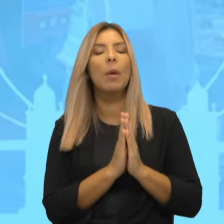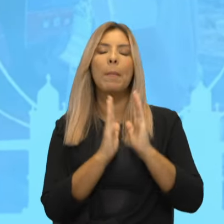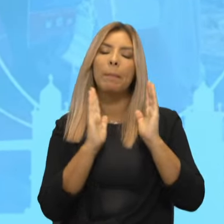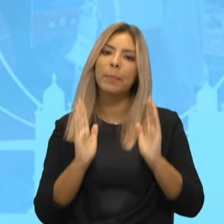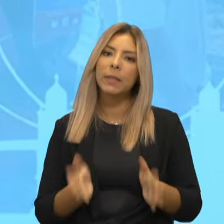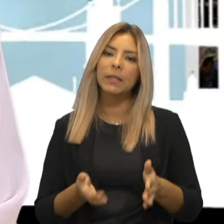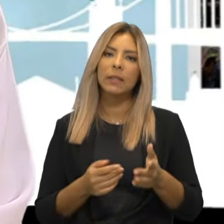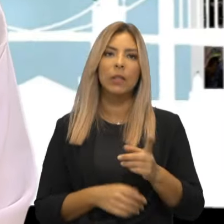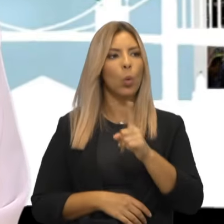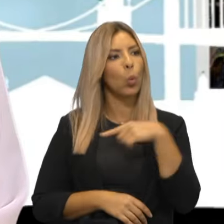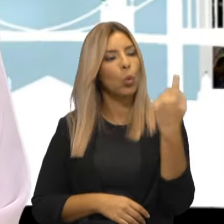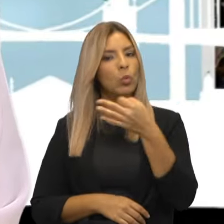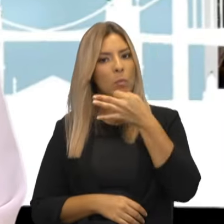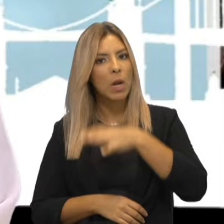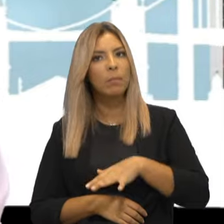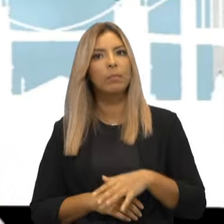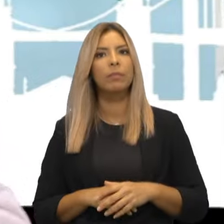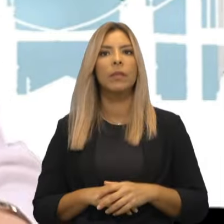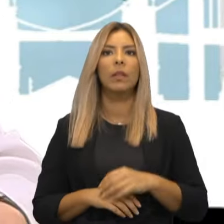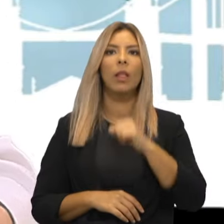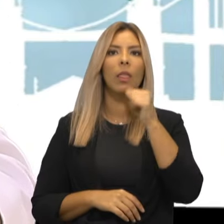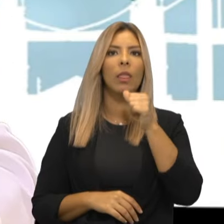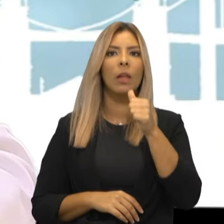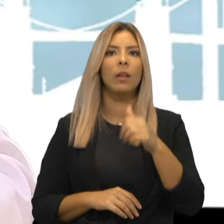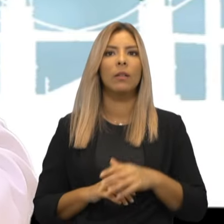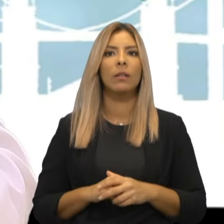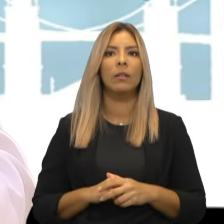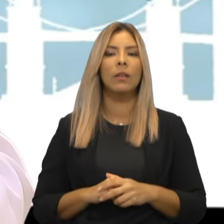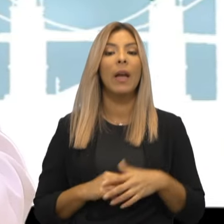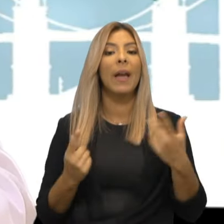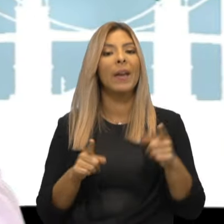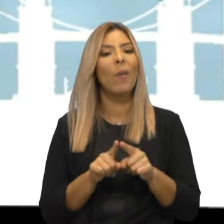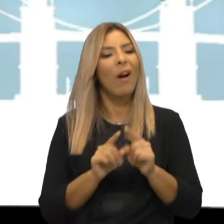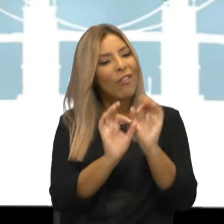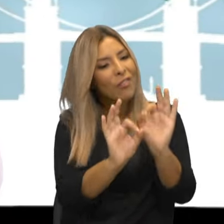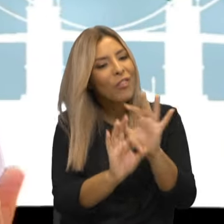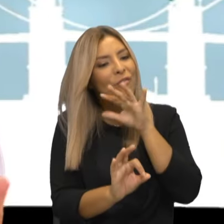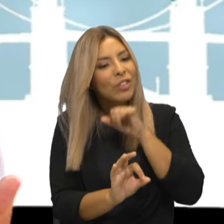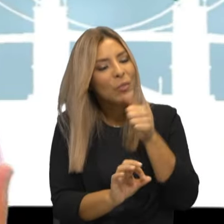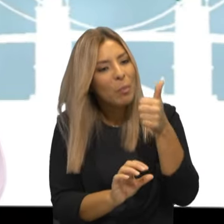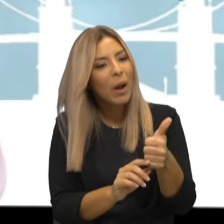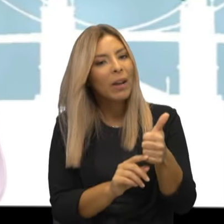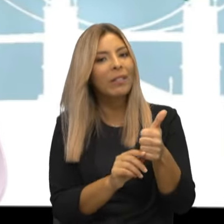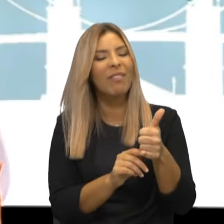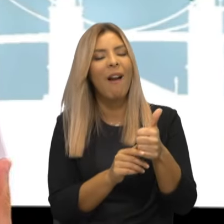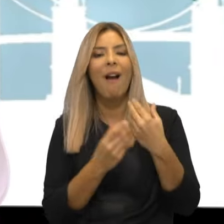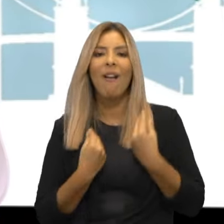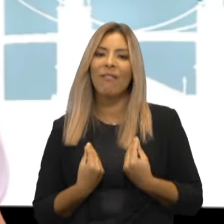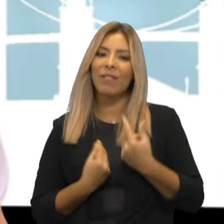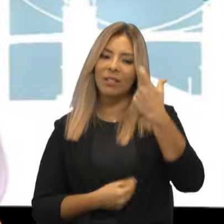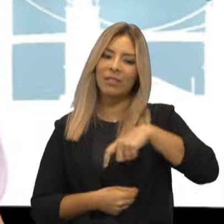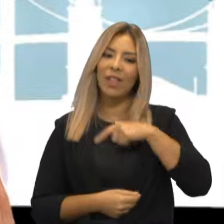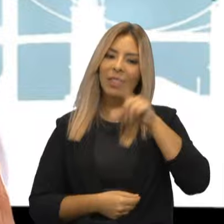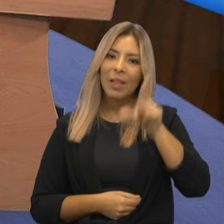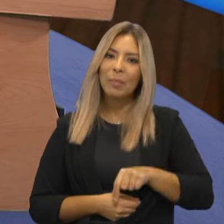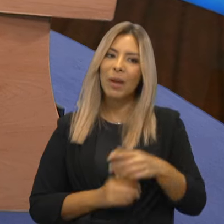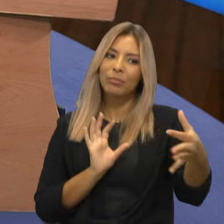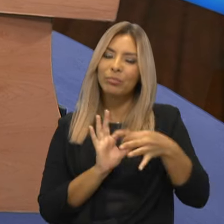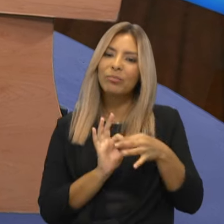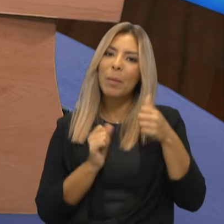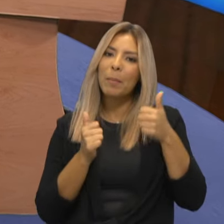como é que se costuma dizer popularmente, que meus filhos vejam minha boca doce, não é? E eu acho que aqui precisamos também muito